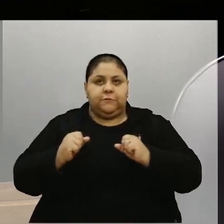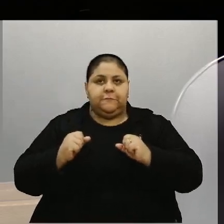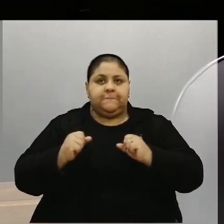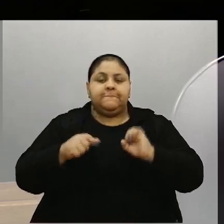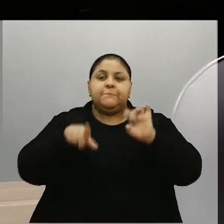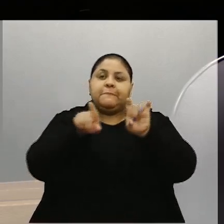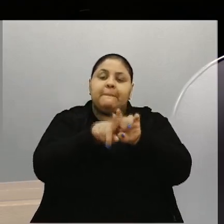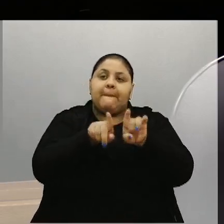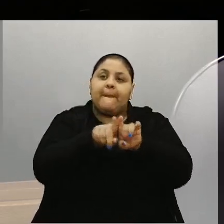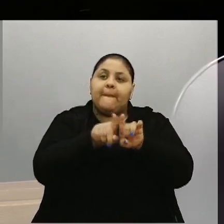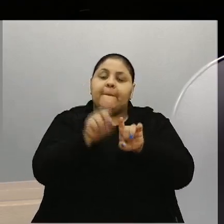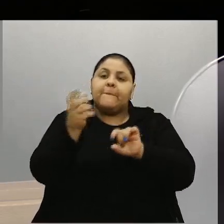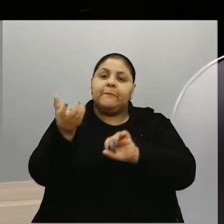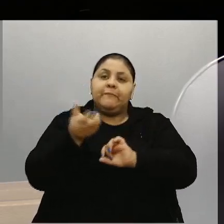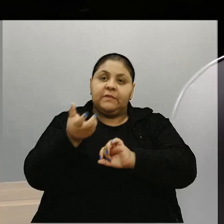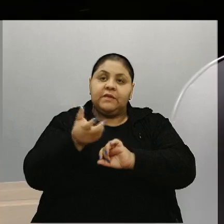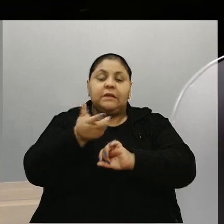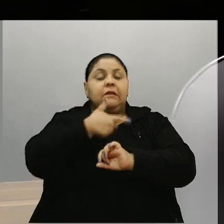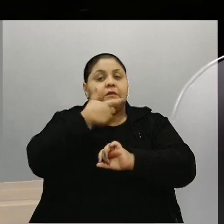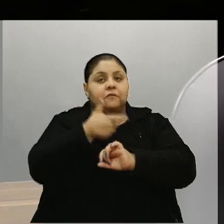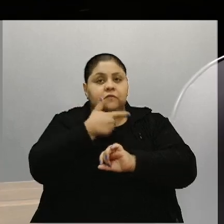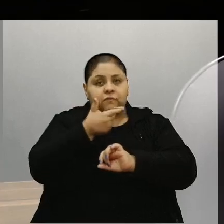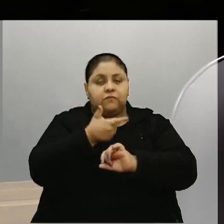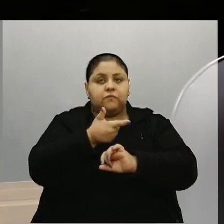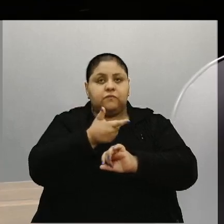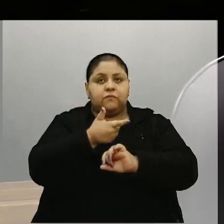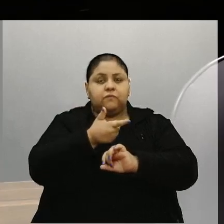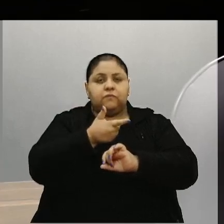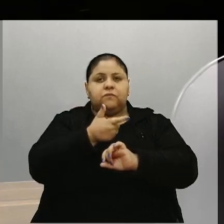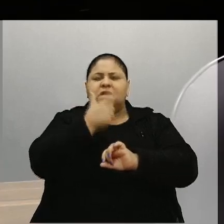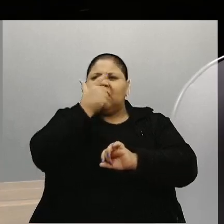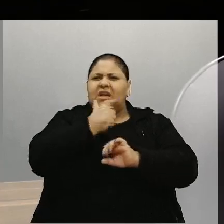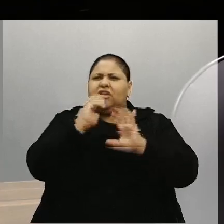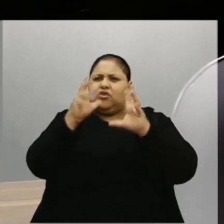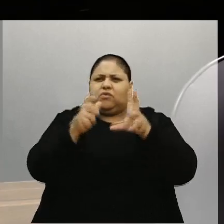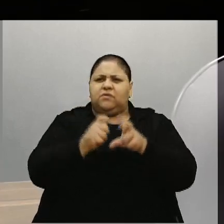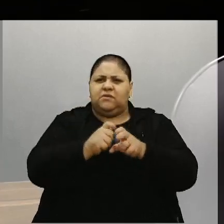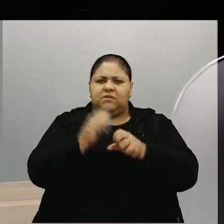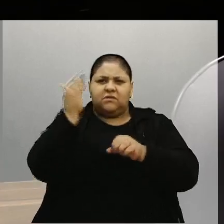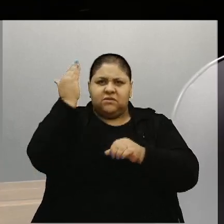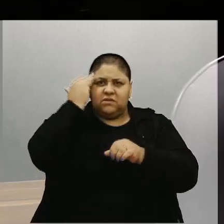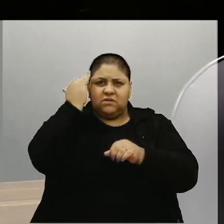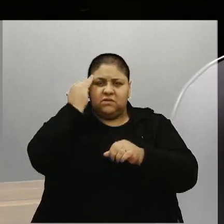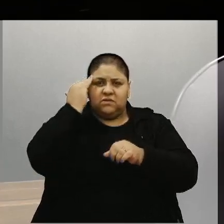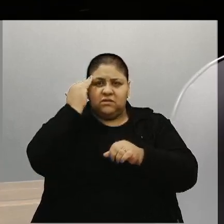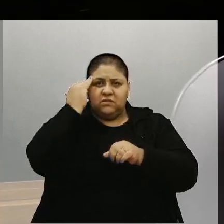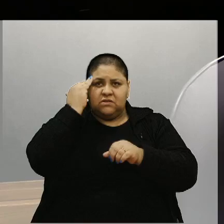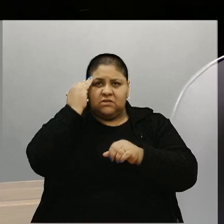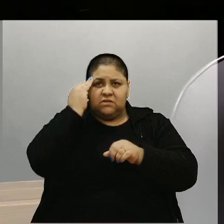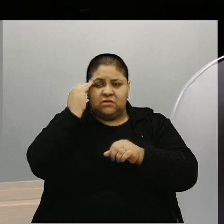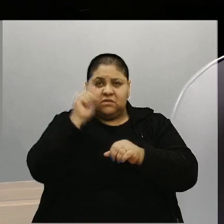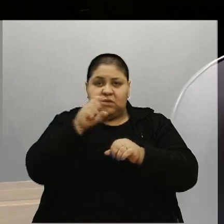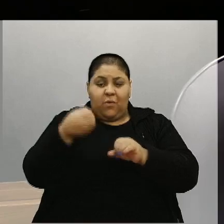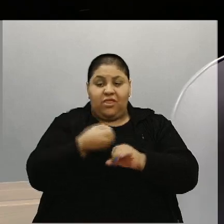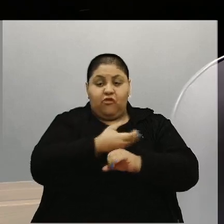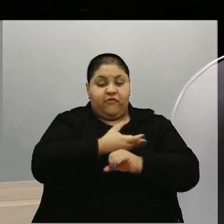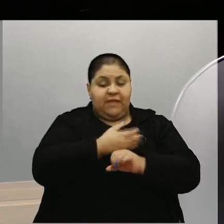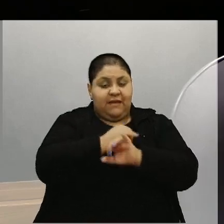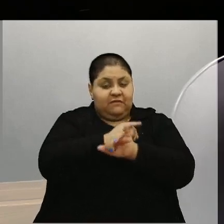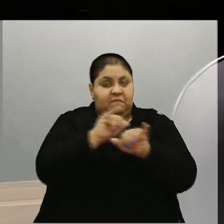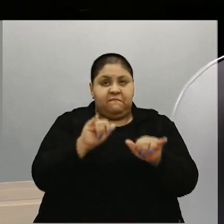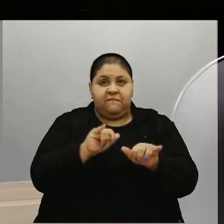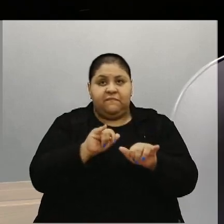também quero dizer, né, que acho que todo mundo sabe disso, não é nenhuma novidade,